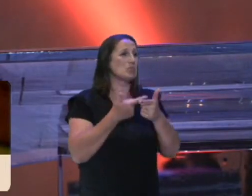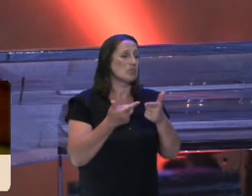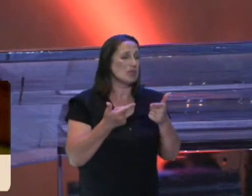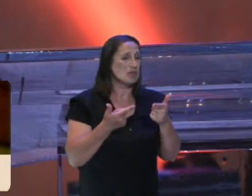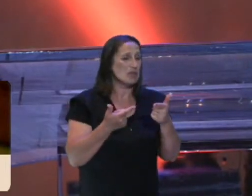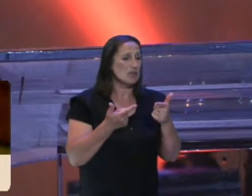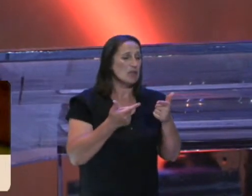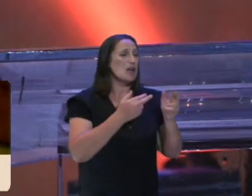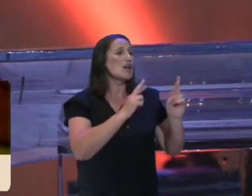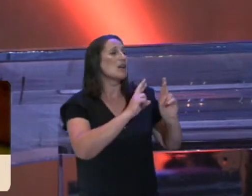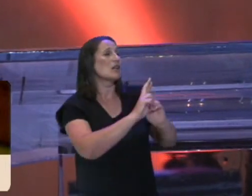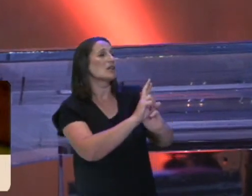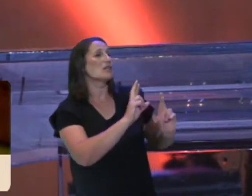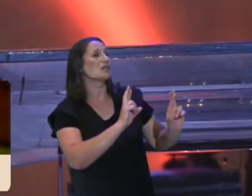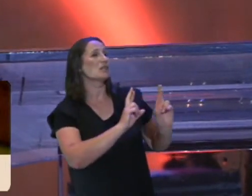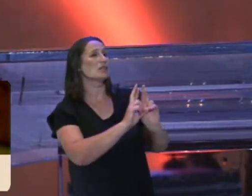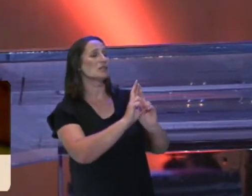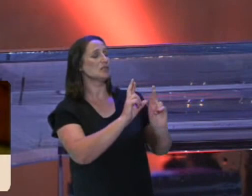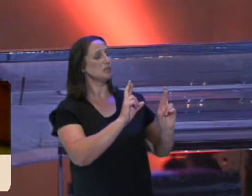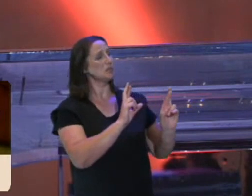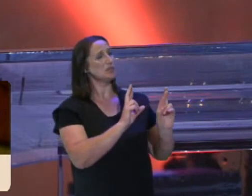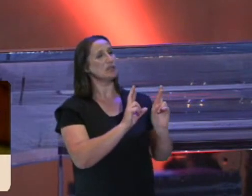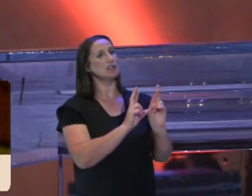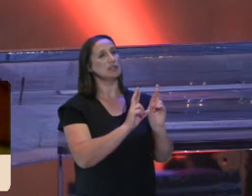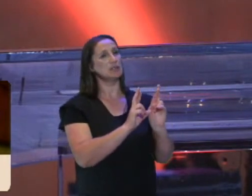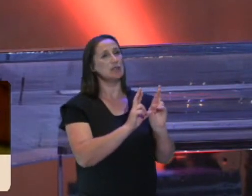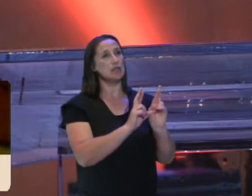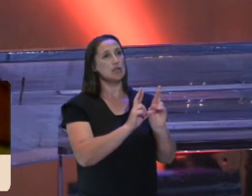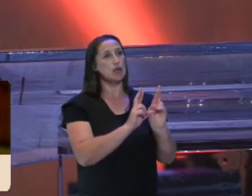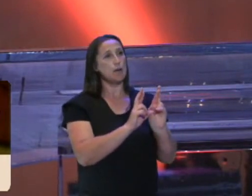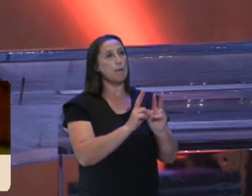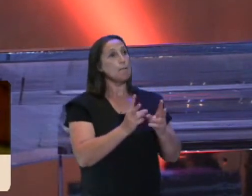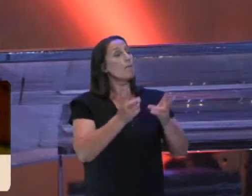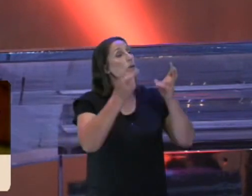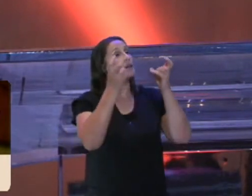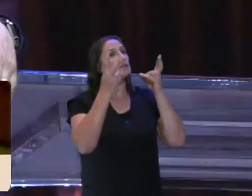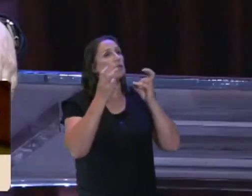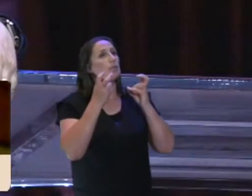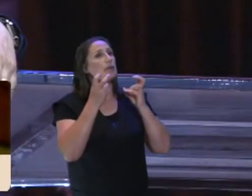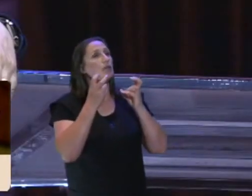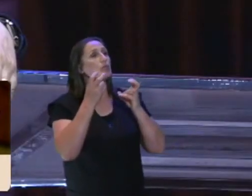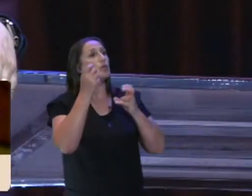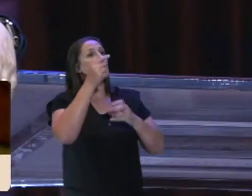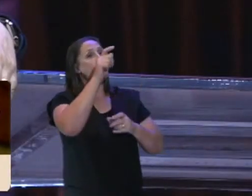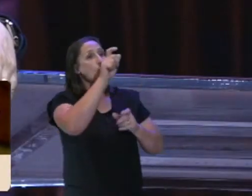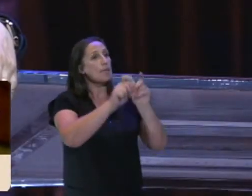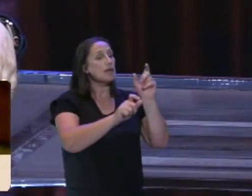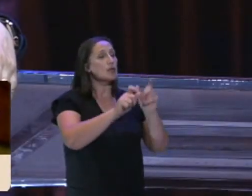de relacionamentos. Eu tenho visto muitos casais brigando,